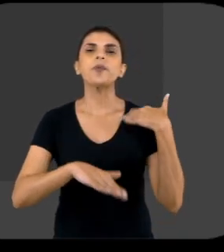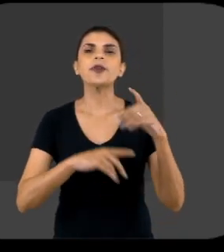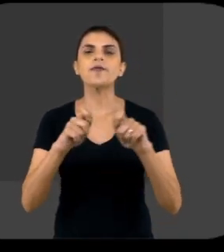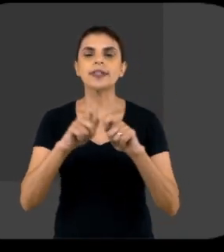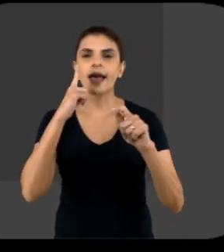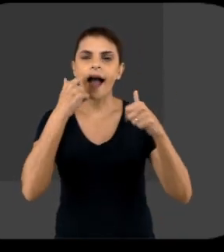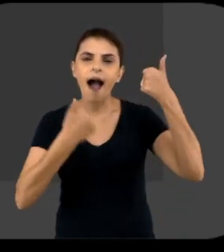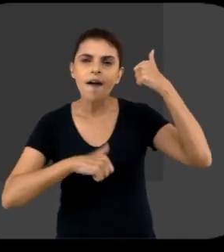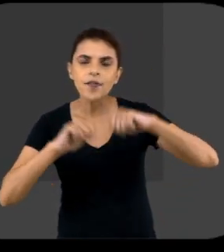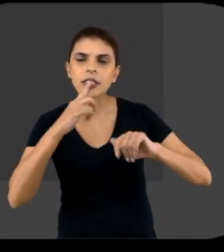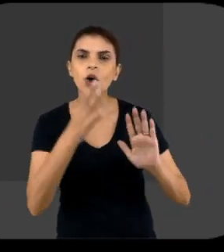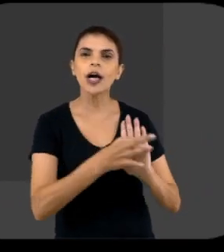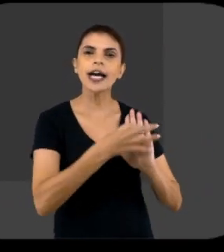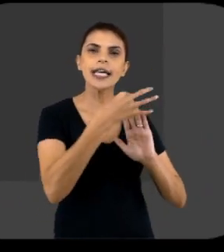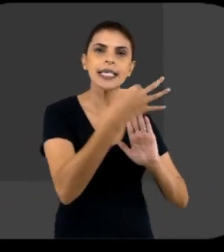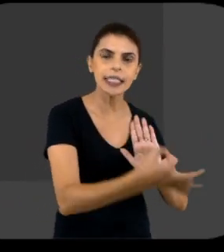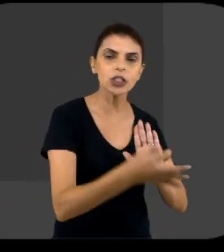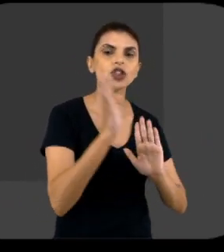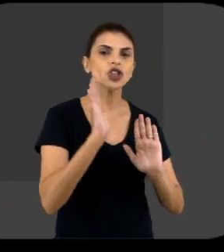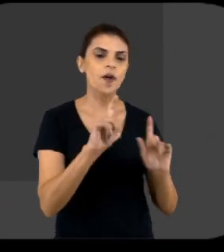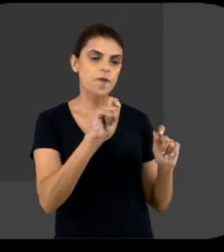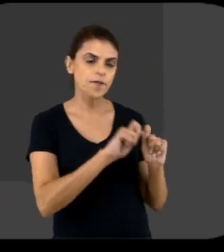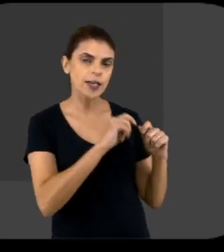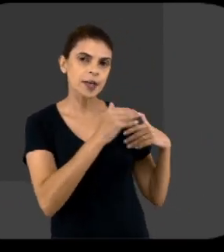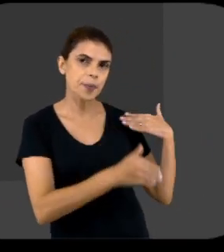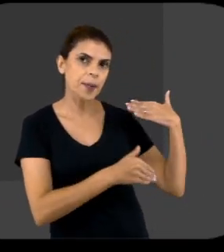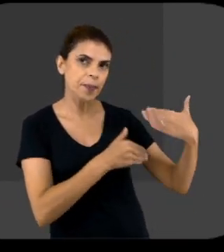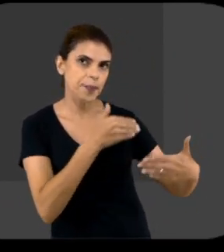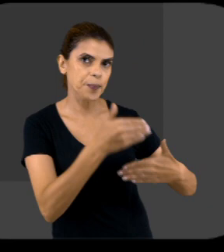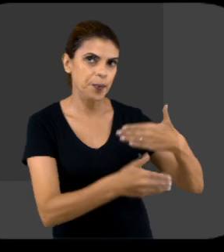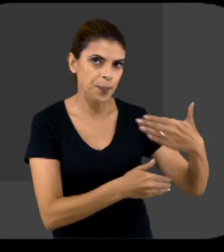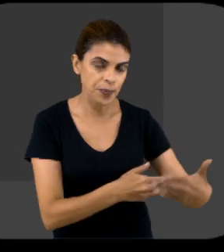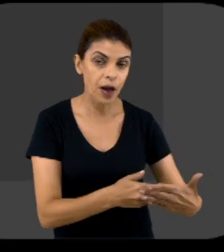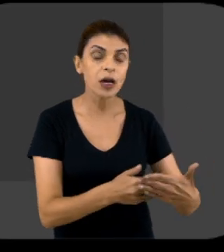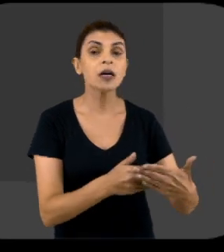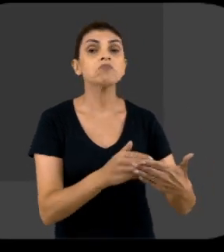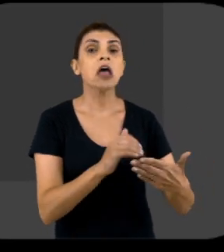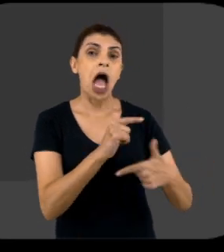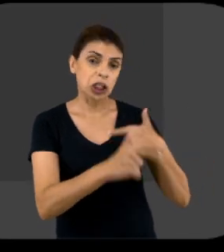uma avaliação crítica sobre tudo o que foi executado,